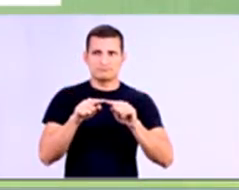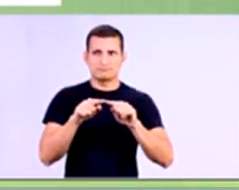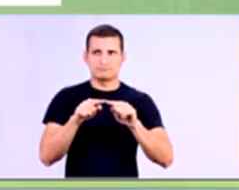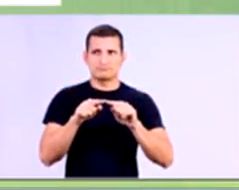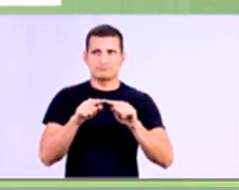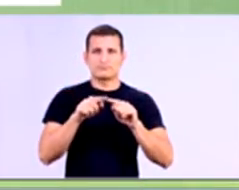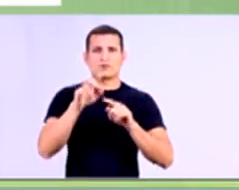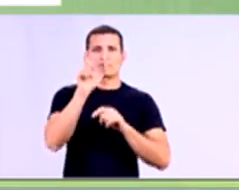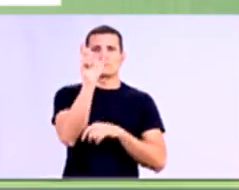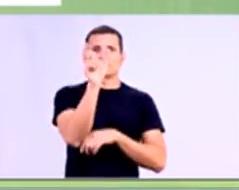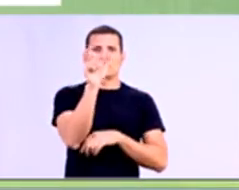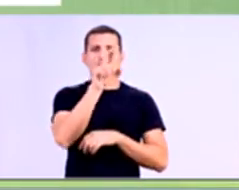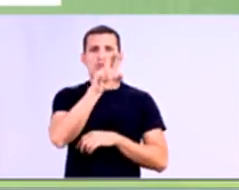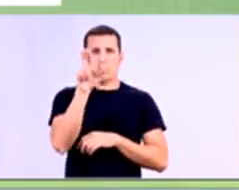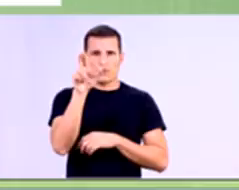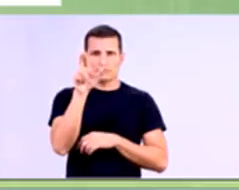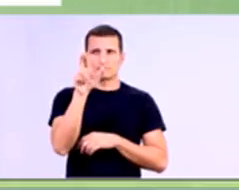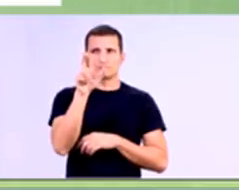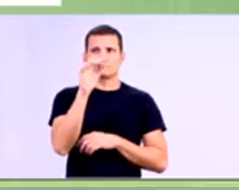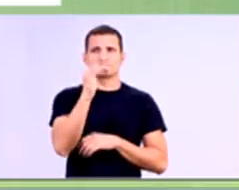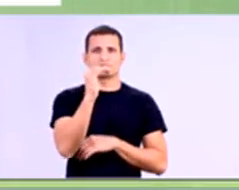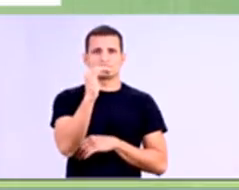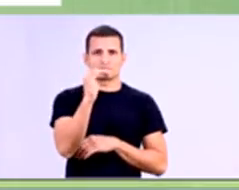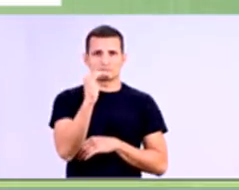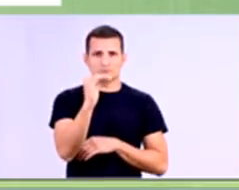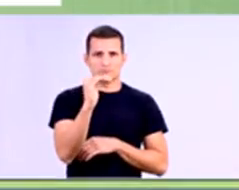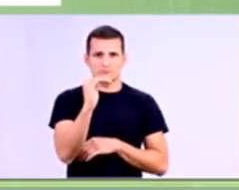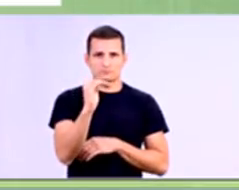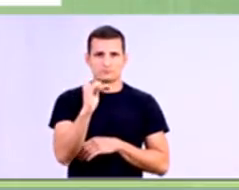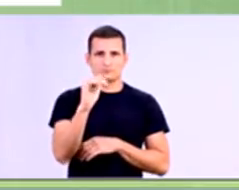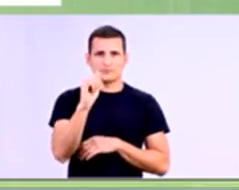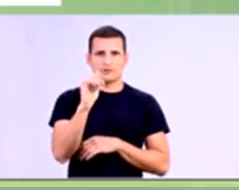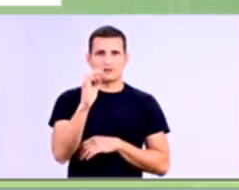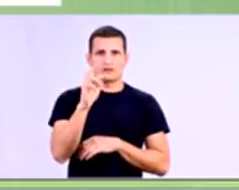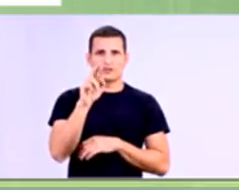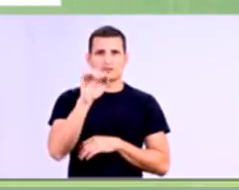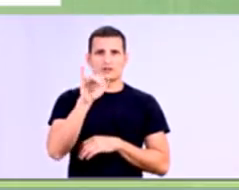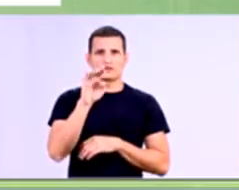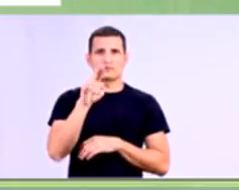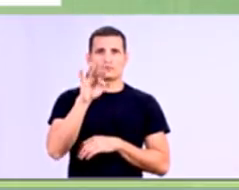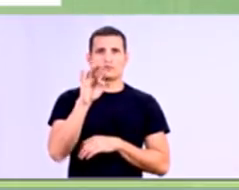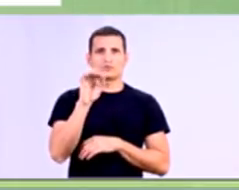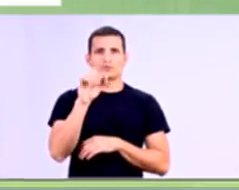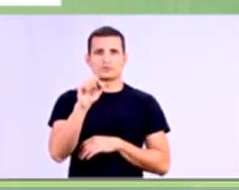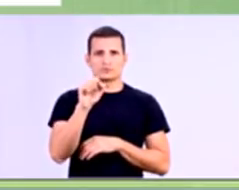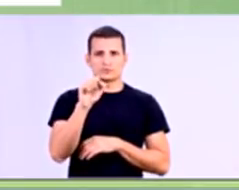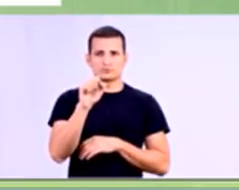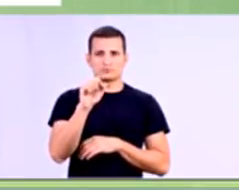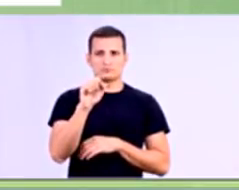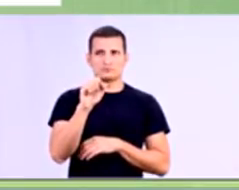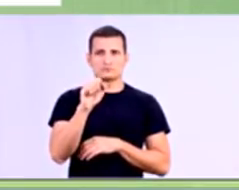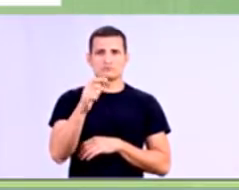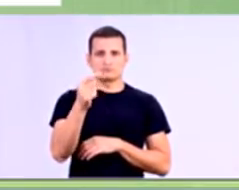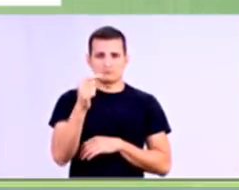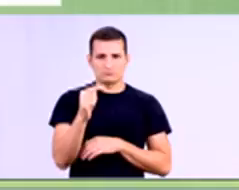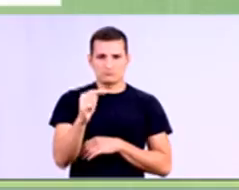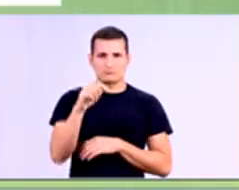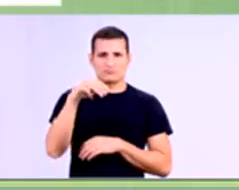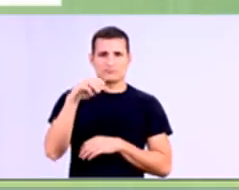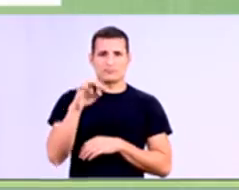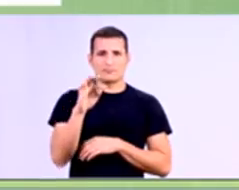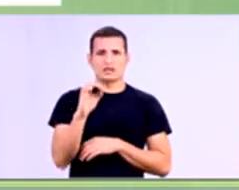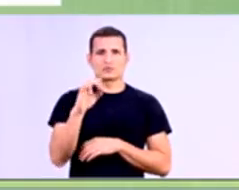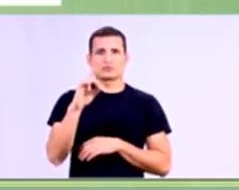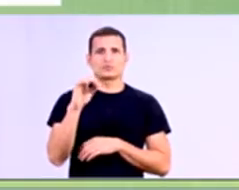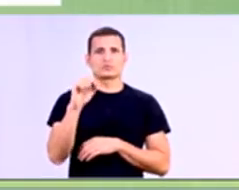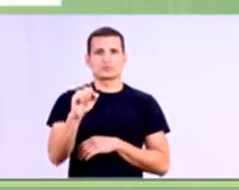defino o nome da minha classe, os seus atributos e os seus métodos, certo? Dessa forma, eu já estou montando meu